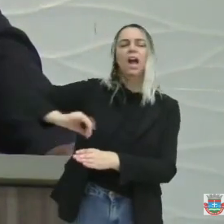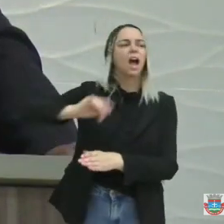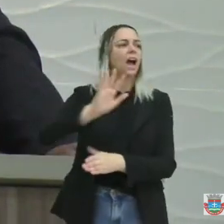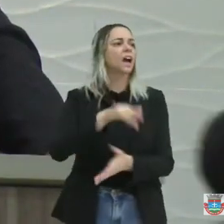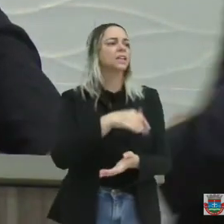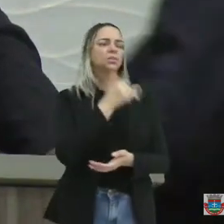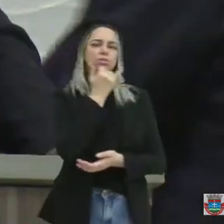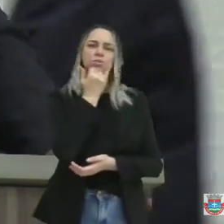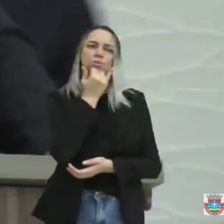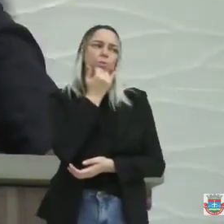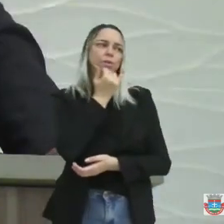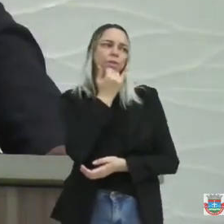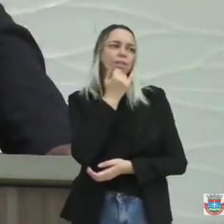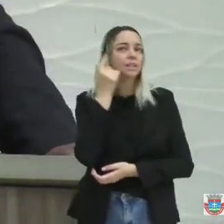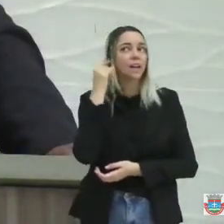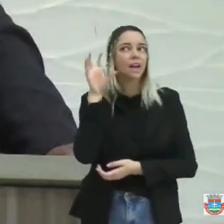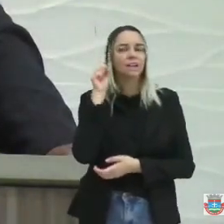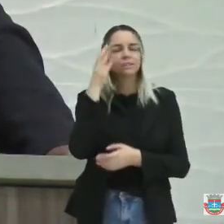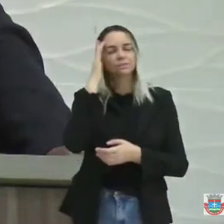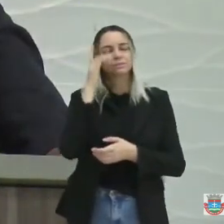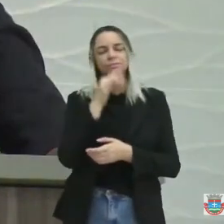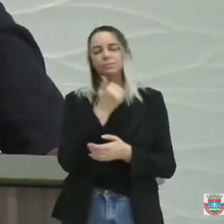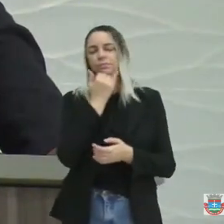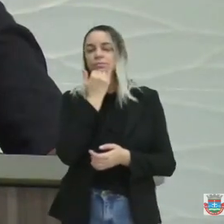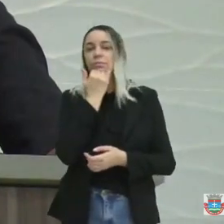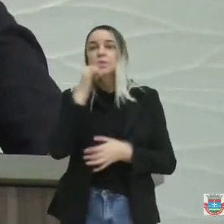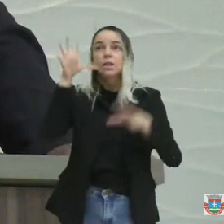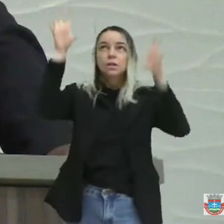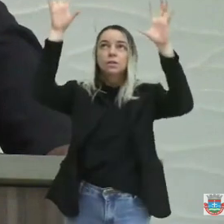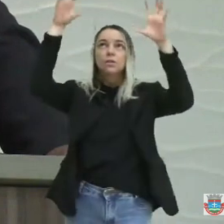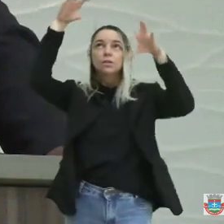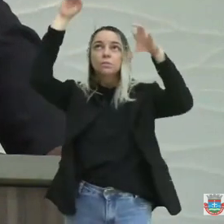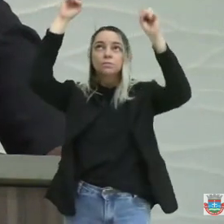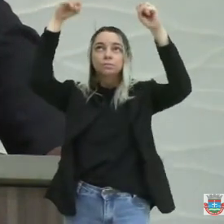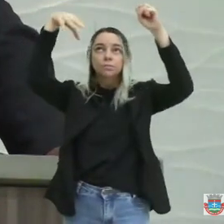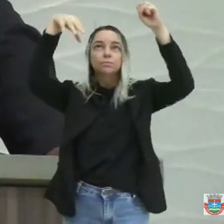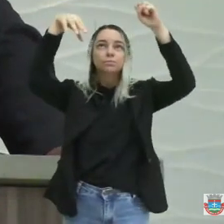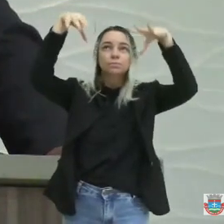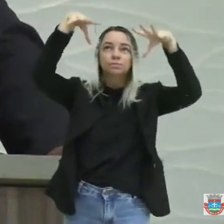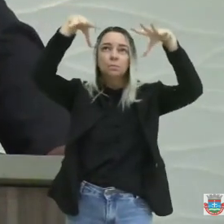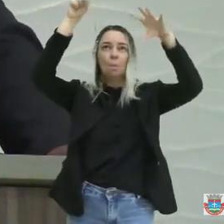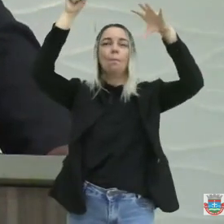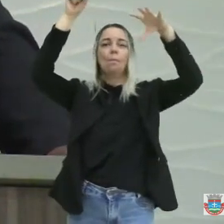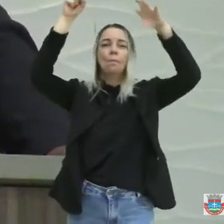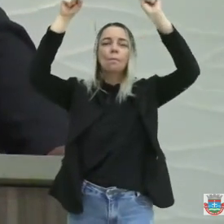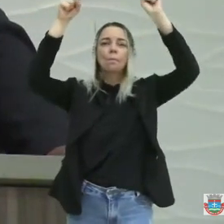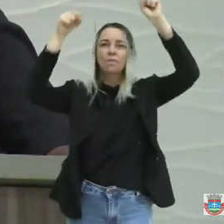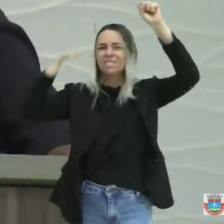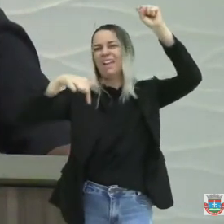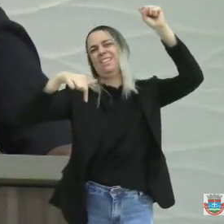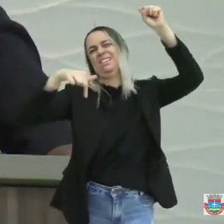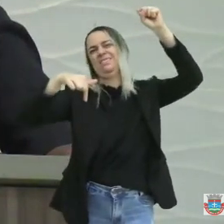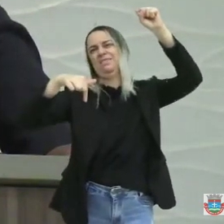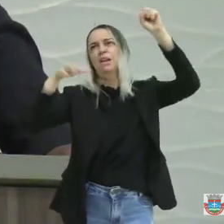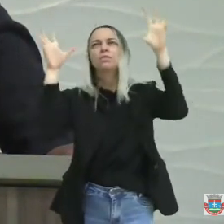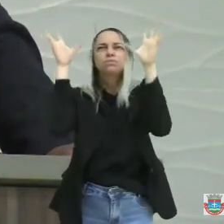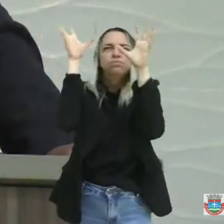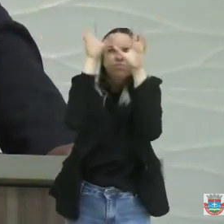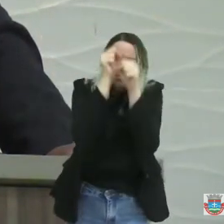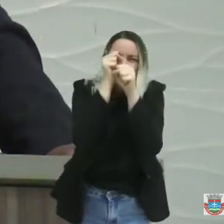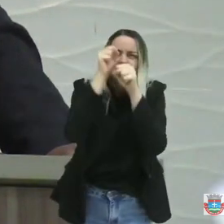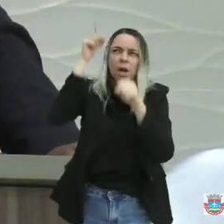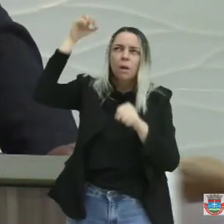mais ou menos meia-noite, eu saí contando. Do cemitério da vila até o colégio embaixo tem 7